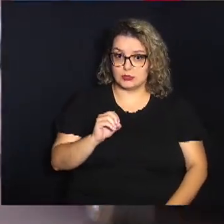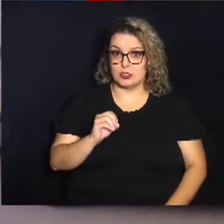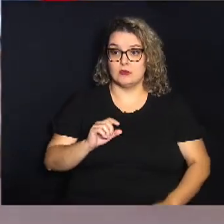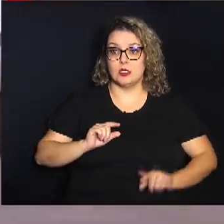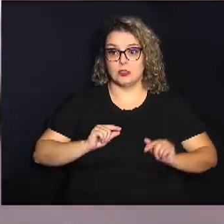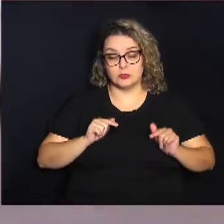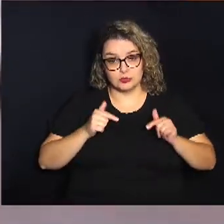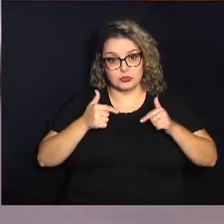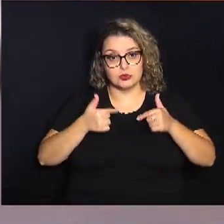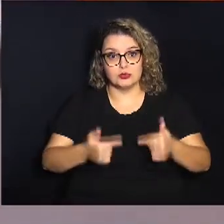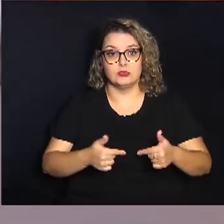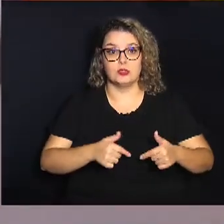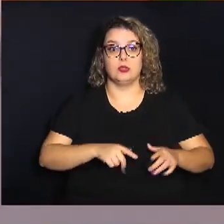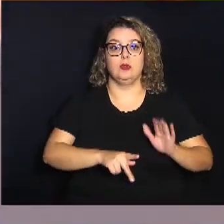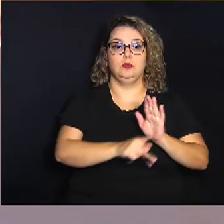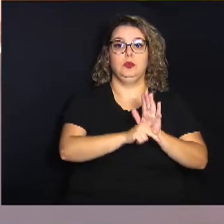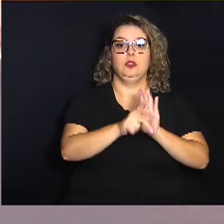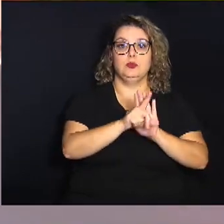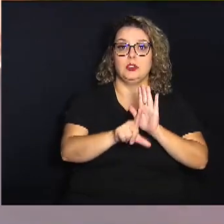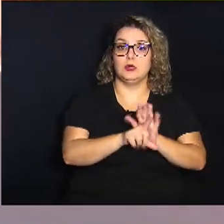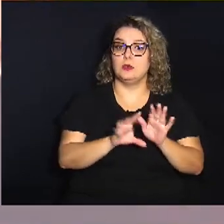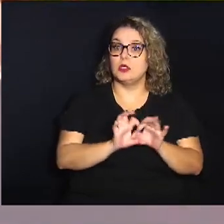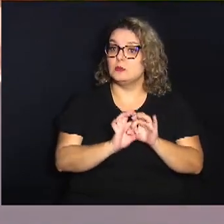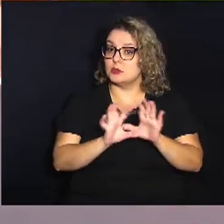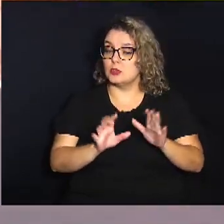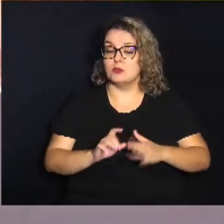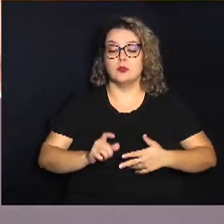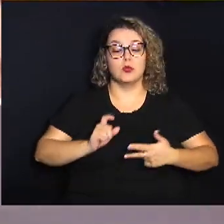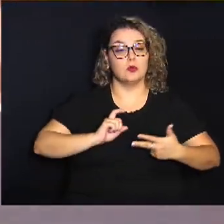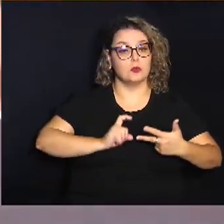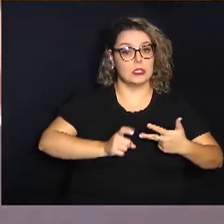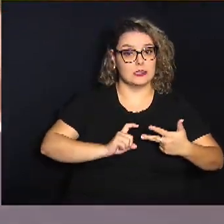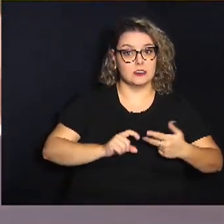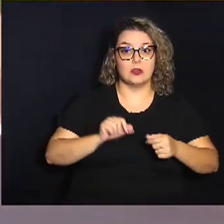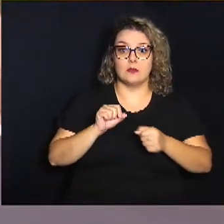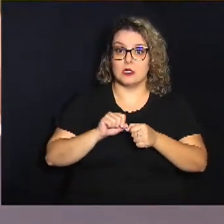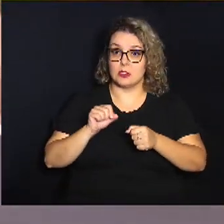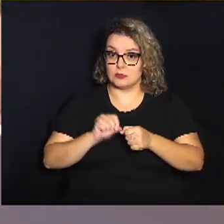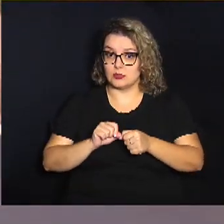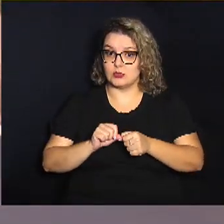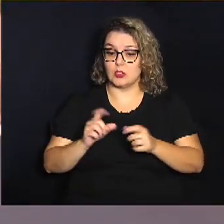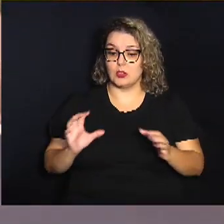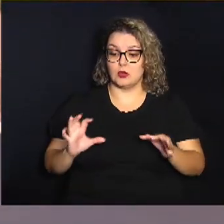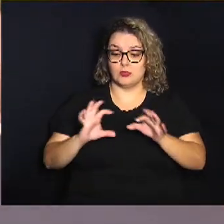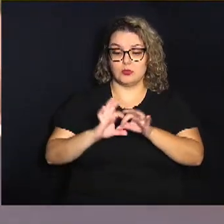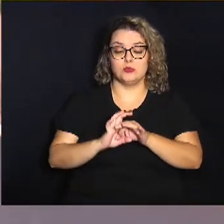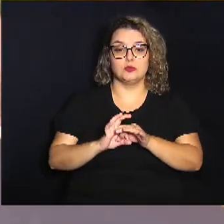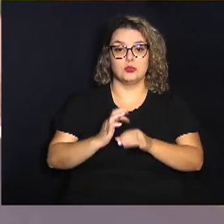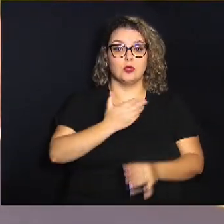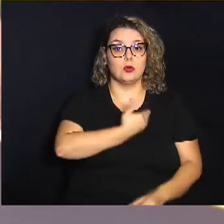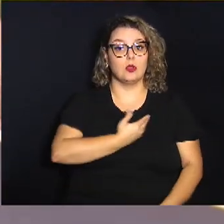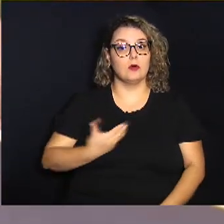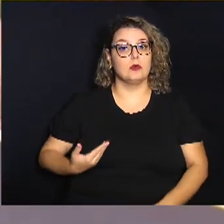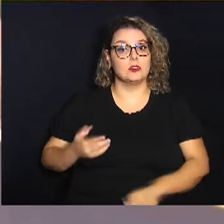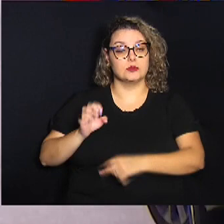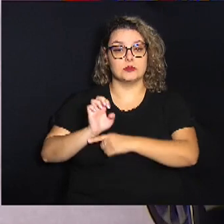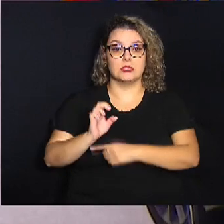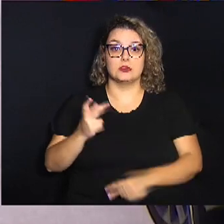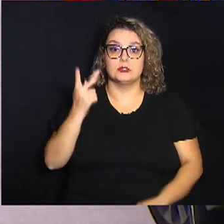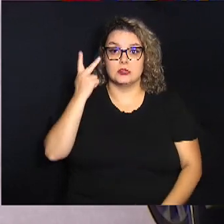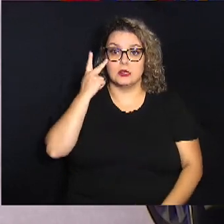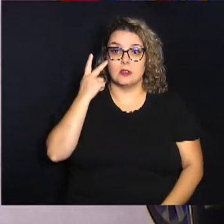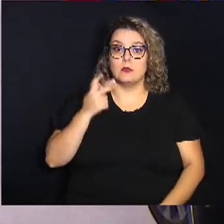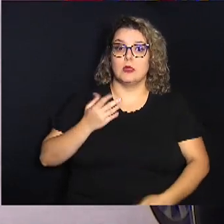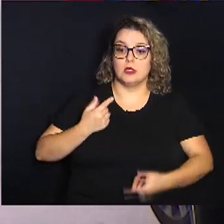através de um projeto de lei que autoriza o Executivo a realizar convênio com o governo do estado de São Paulo para